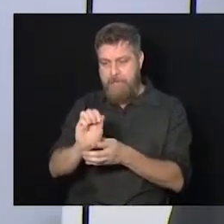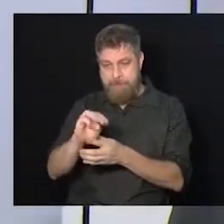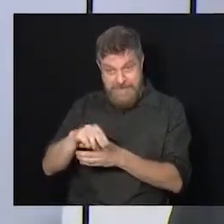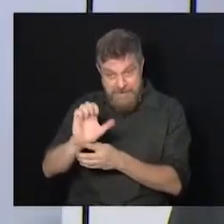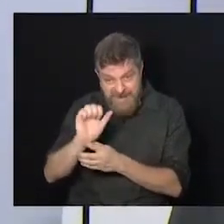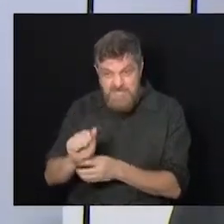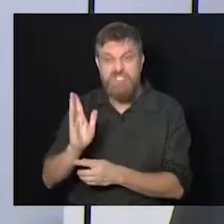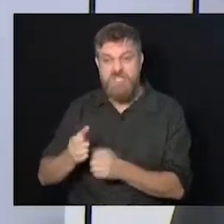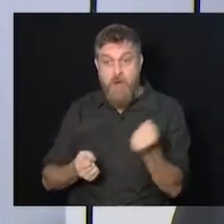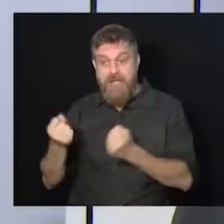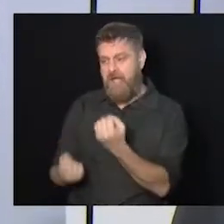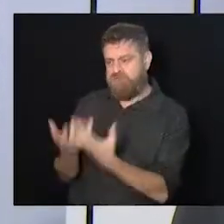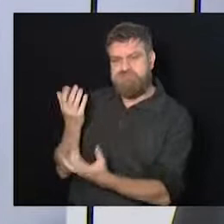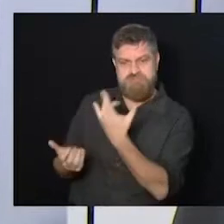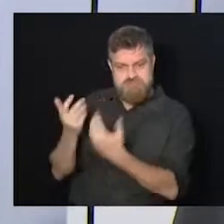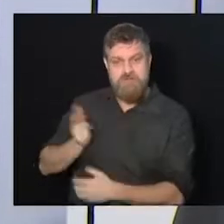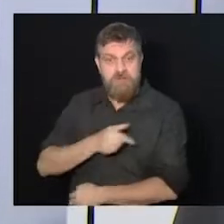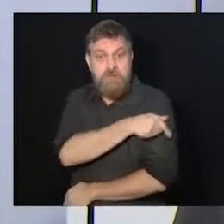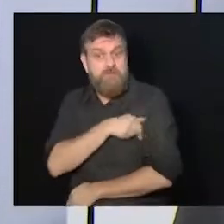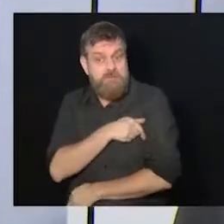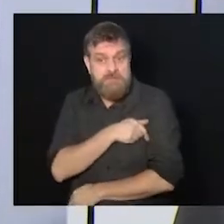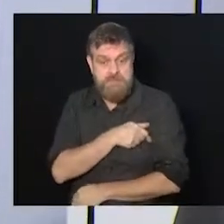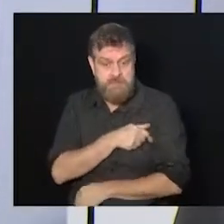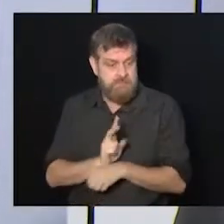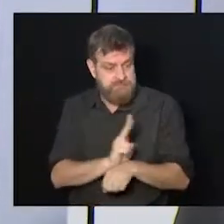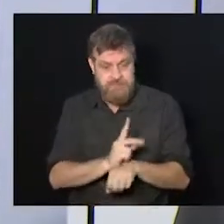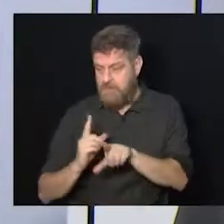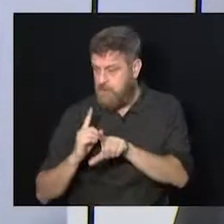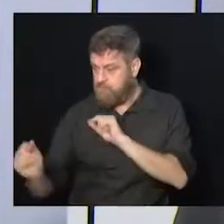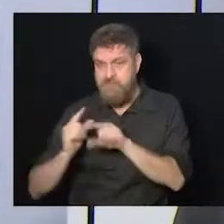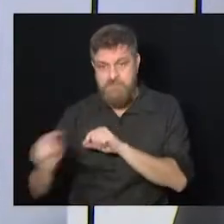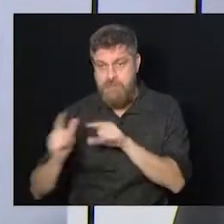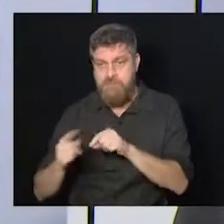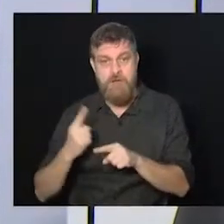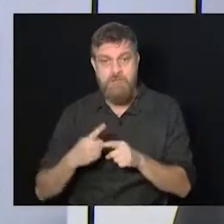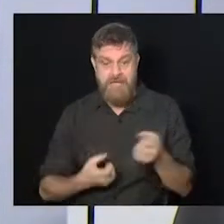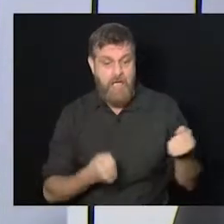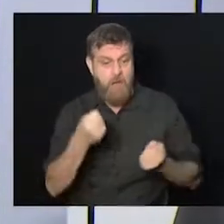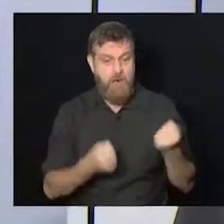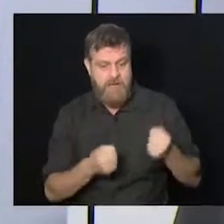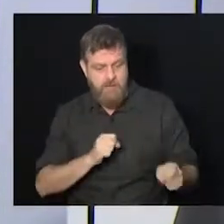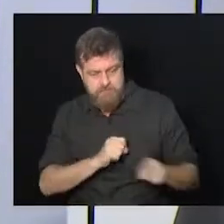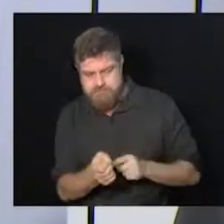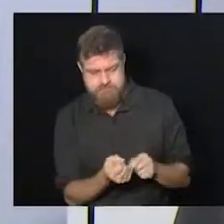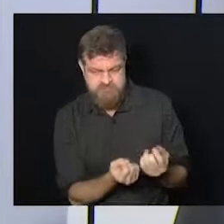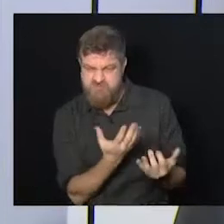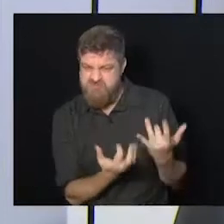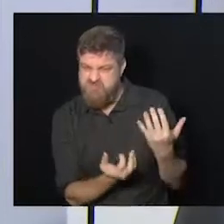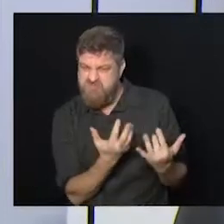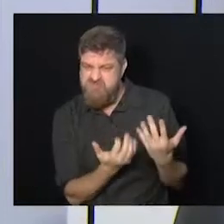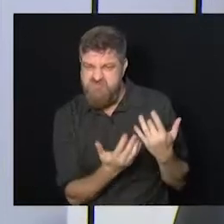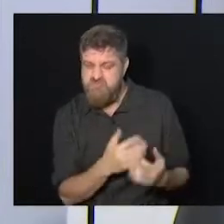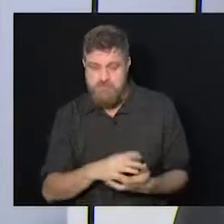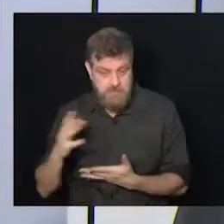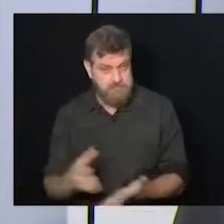mais avançados, os fiscais tiveram que abandonar, porque tiveram as viaturas queimadas, não houve